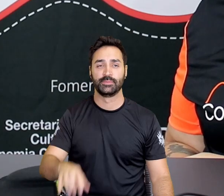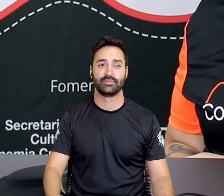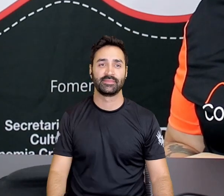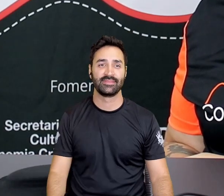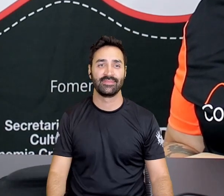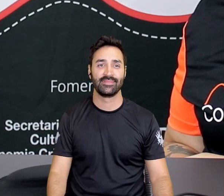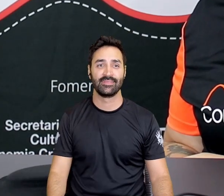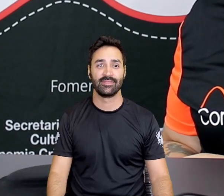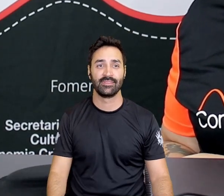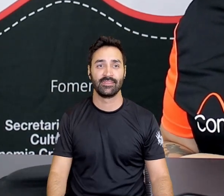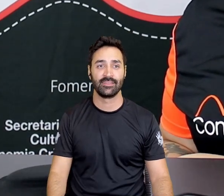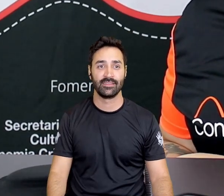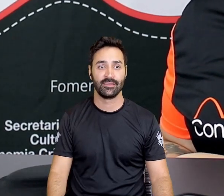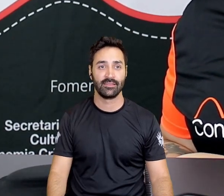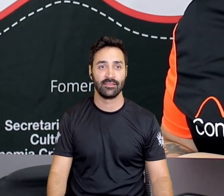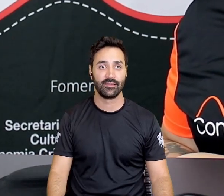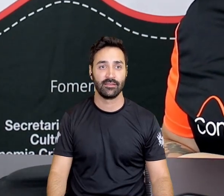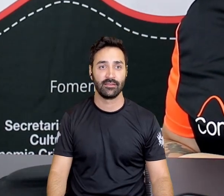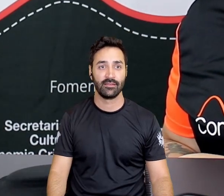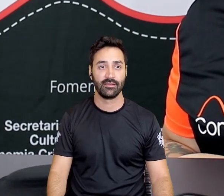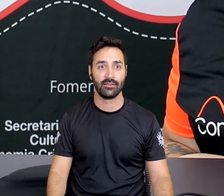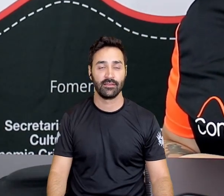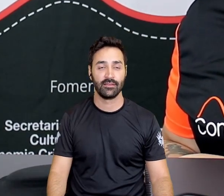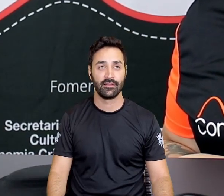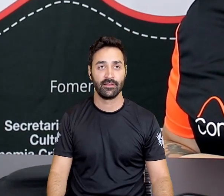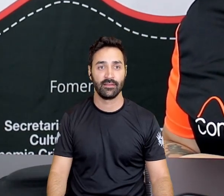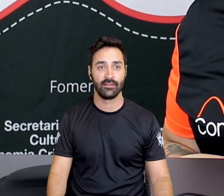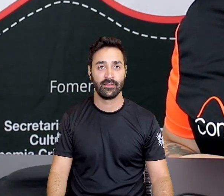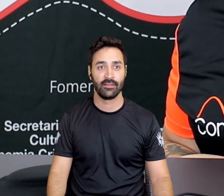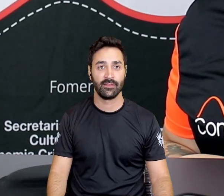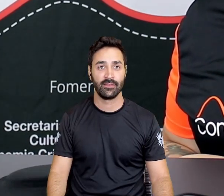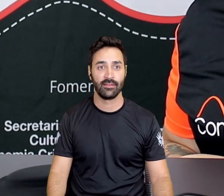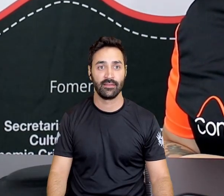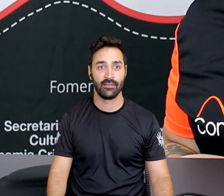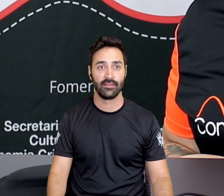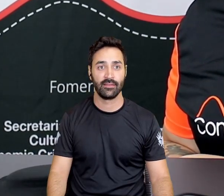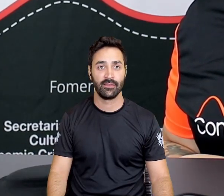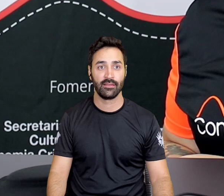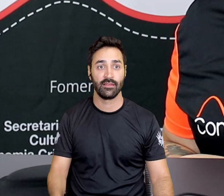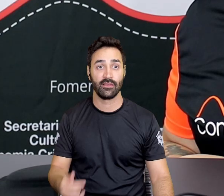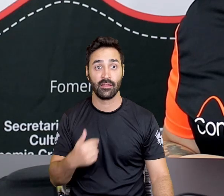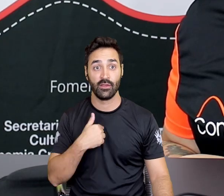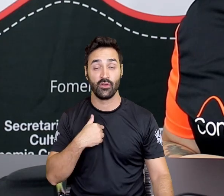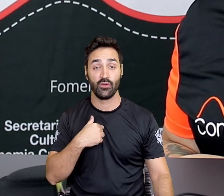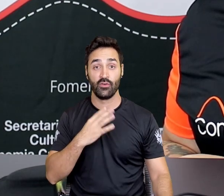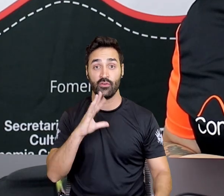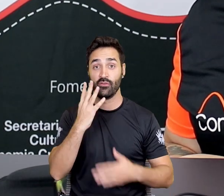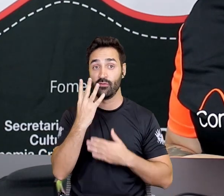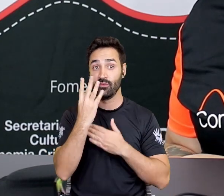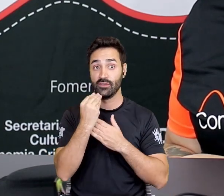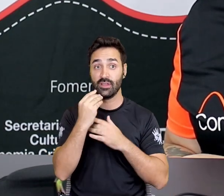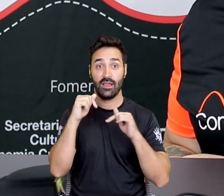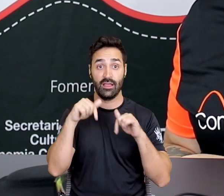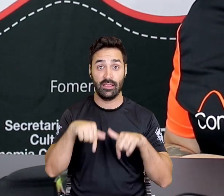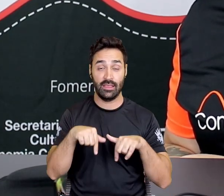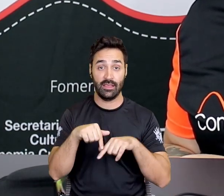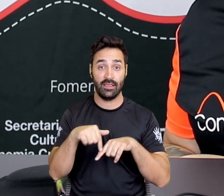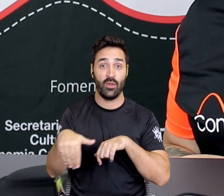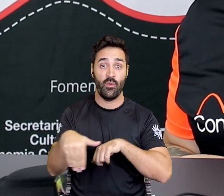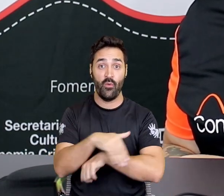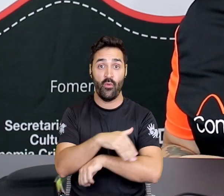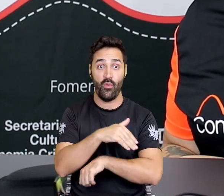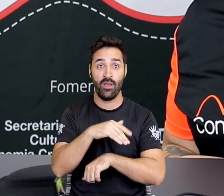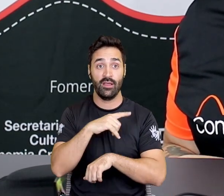Licença, professora. Pois não? Eu vou fechar a câmera porque eu tô na rua e tá chovendo muito.